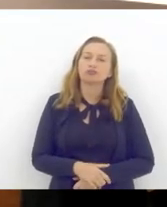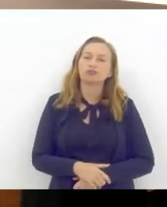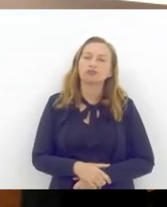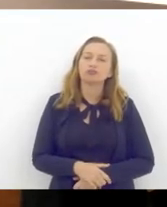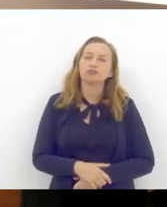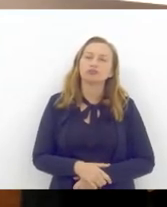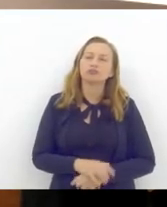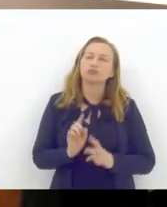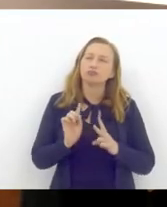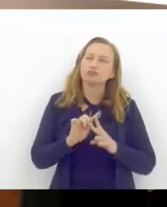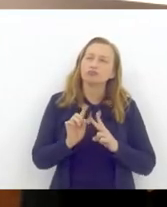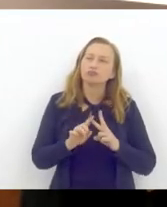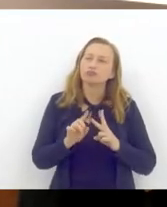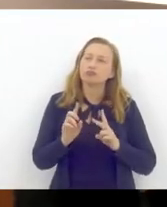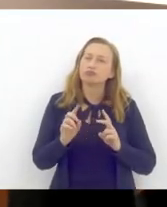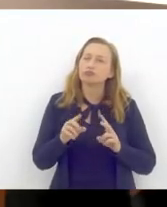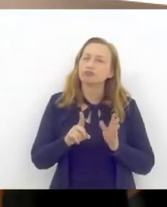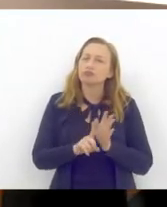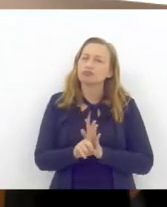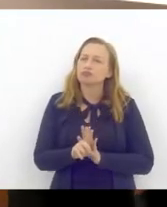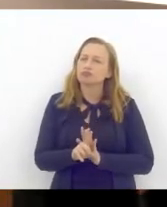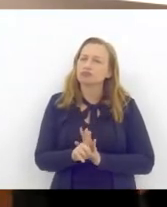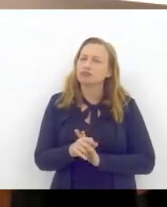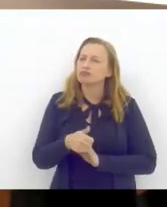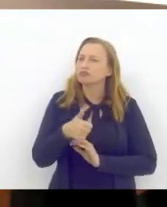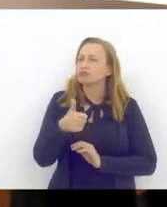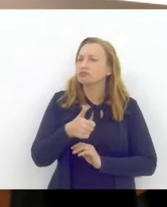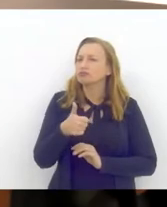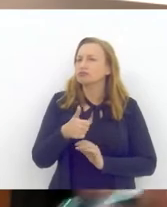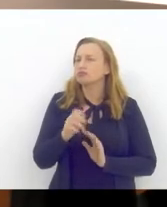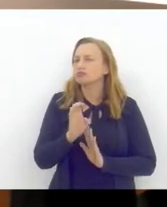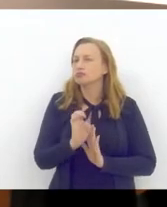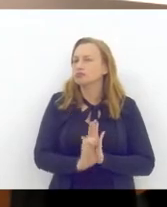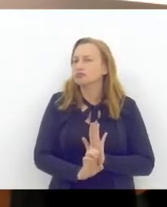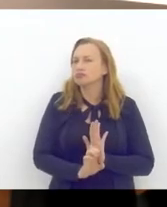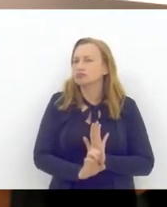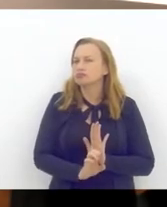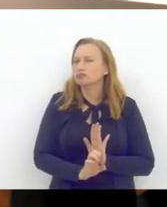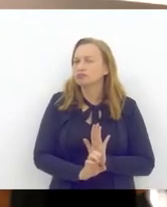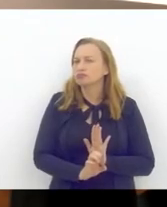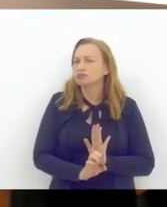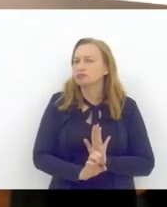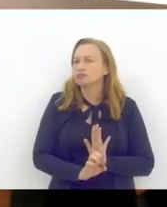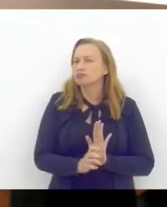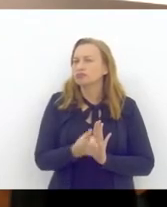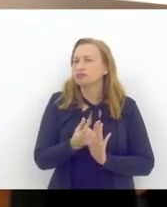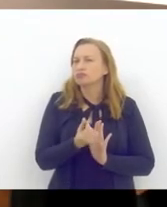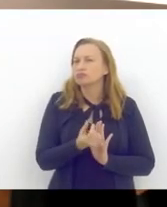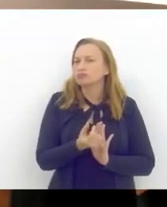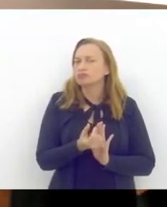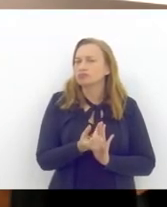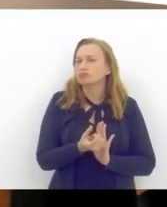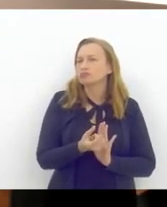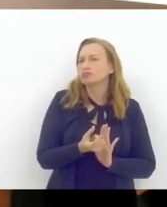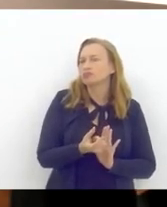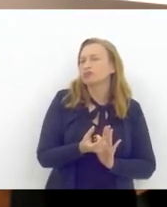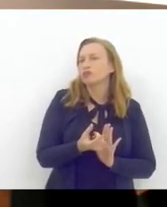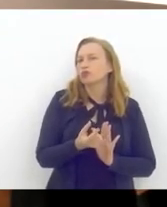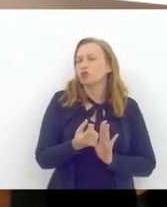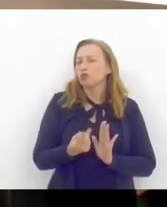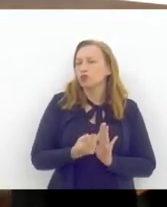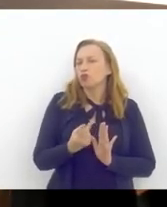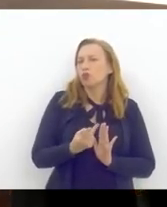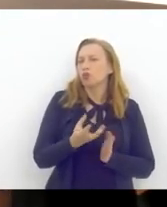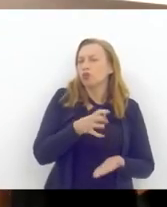teria dois questionamentos. Assim, uma das emendas, e ele diz a taxa líquida de matrículas, né? Eu não sei se esse seria o argumento